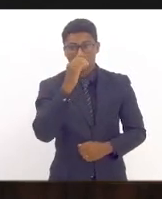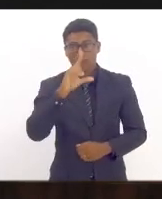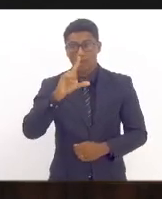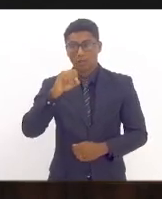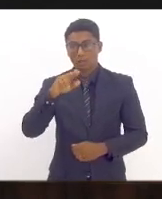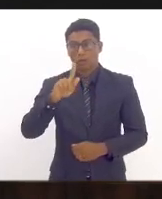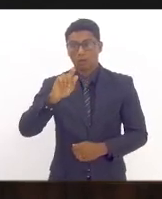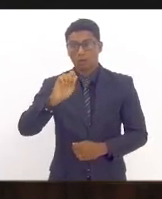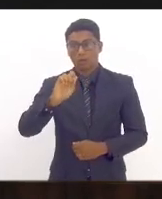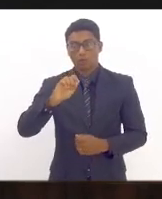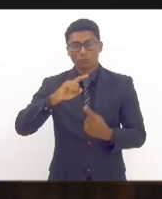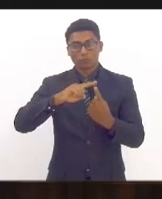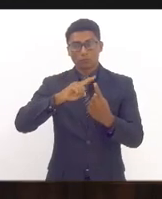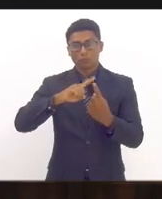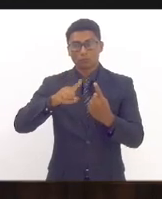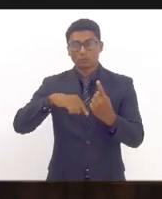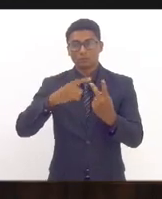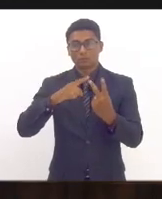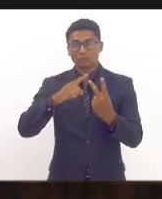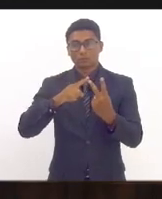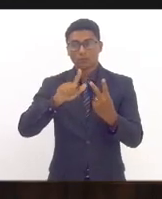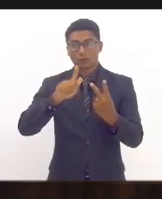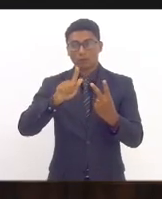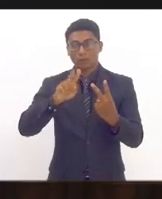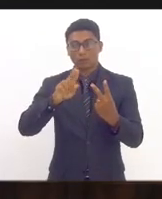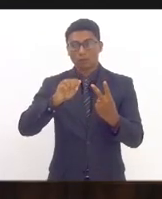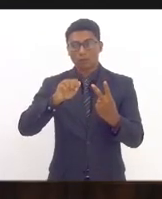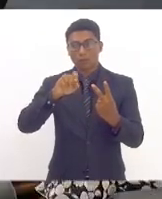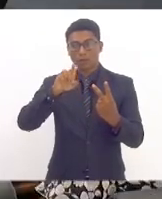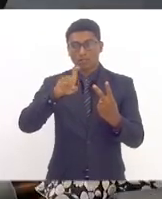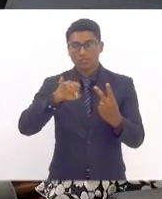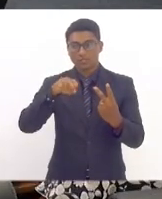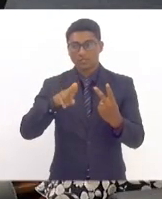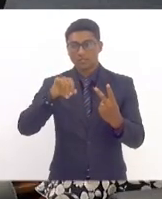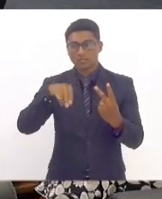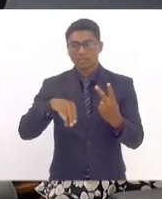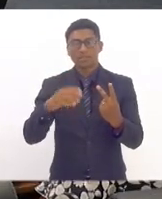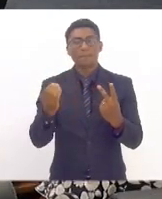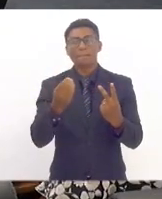guaxinim para conduzir em a cerimônia